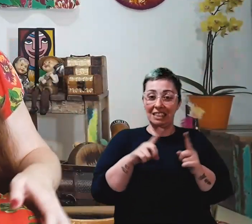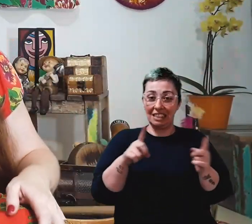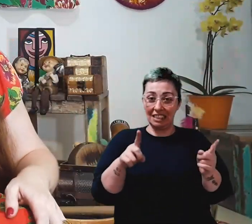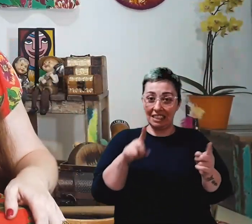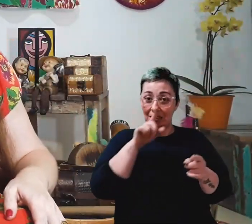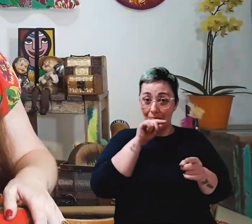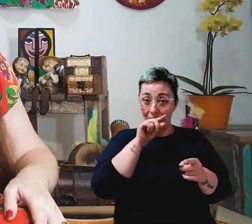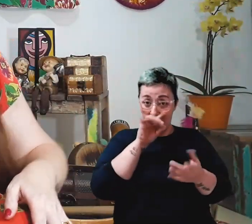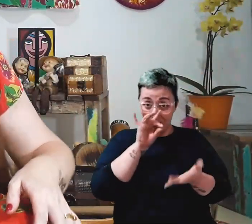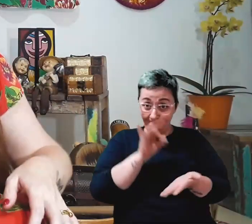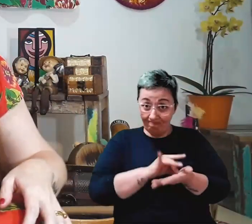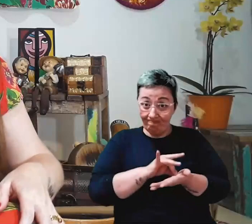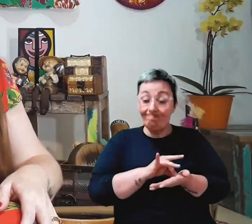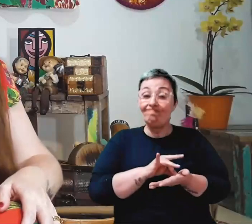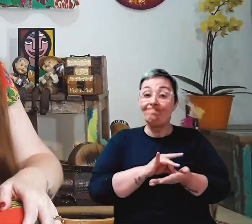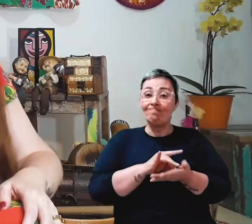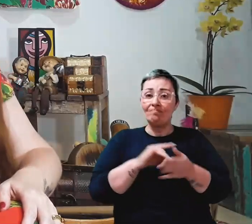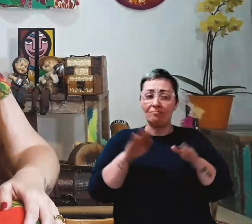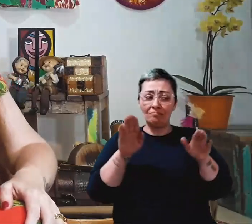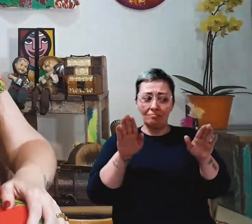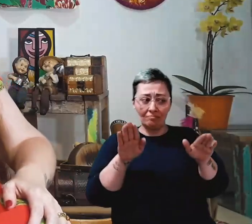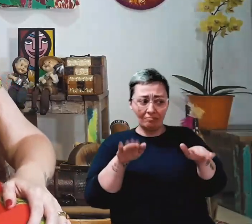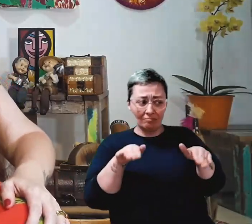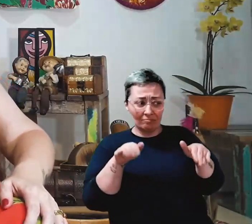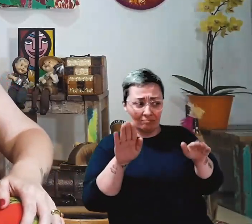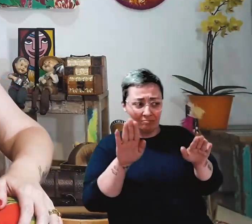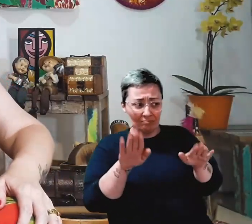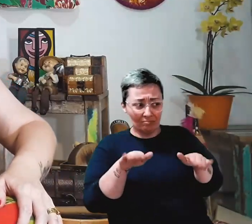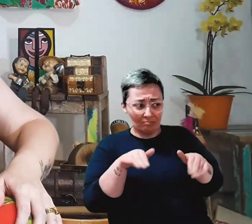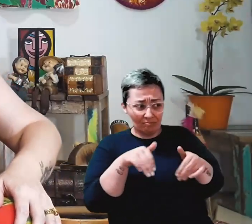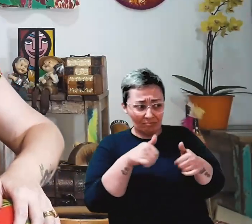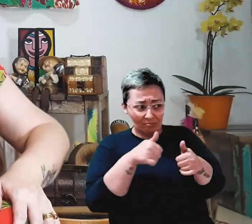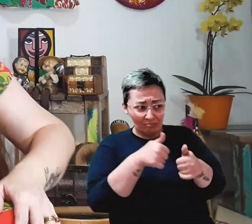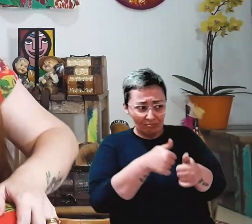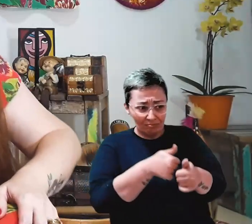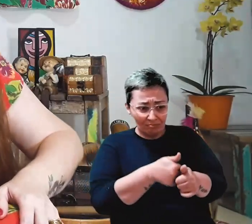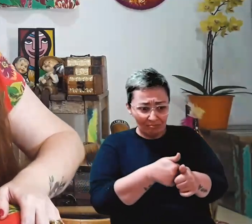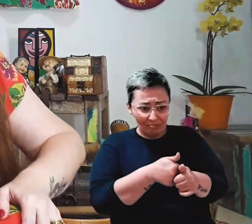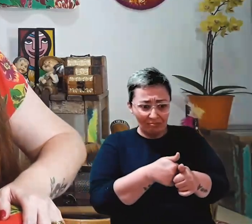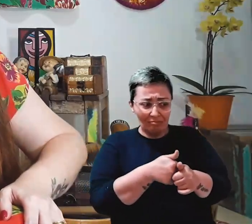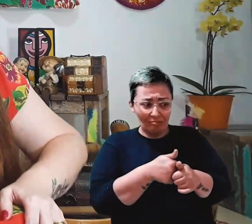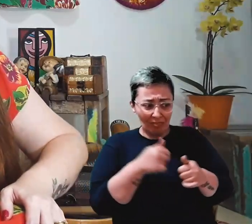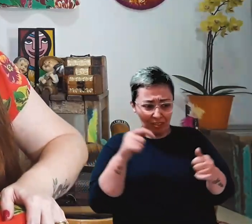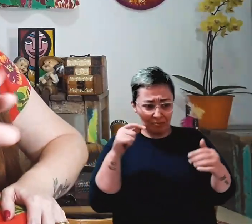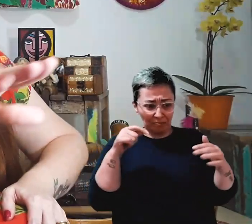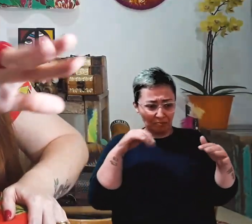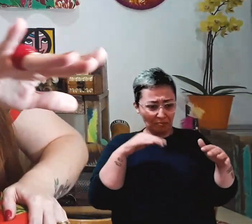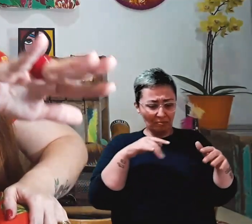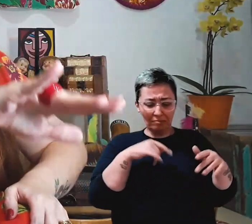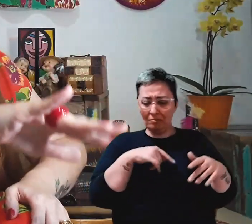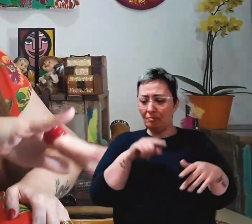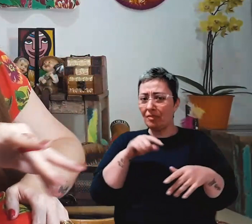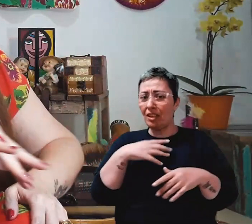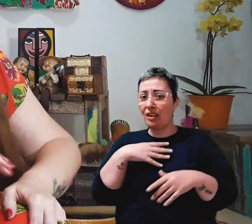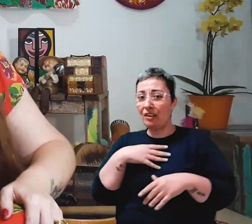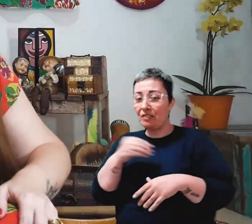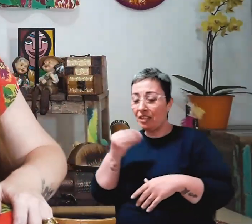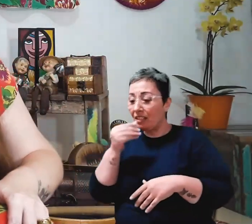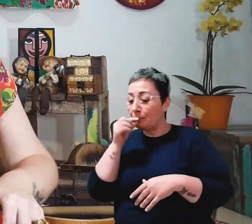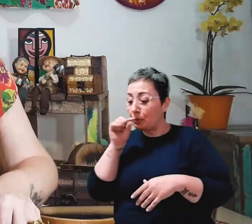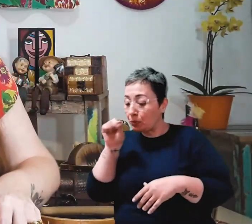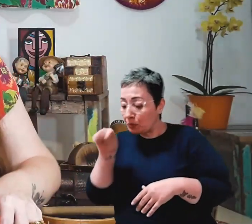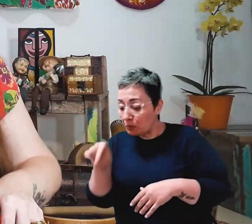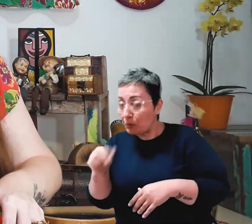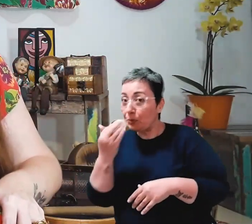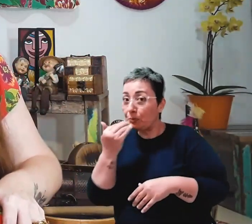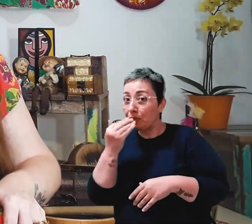pássaro de verdade voou pertinho dela e foi em direção aos seus filhotes no ninho para dar comidinha